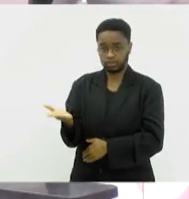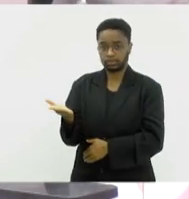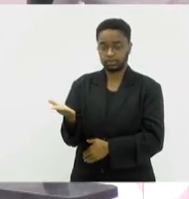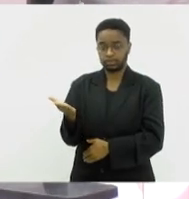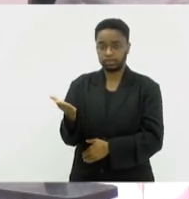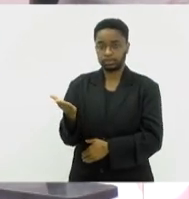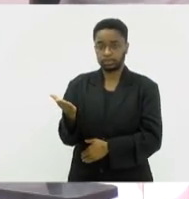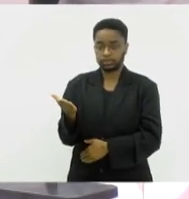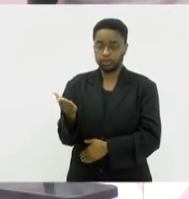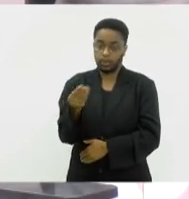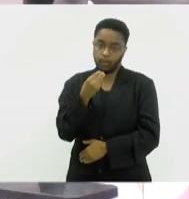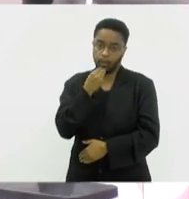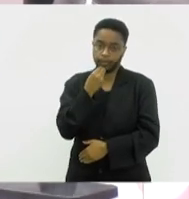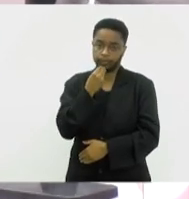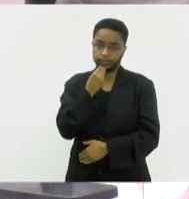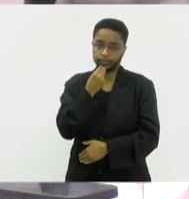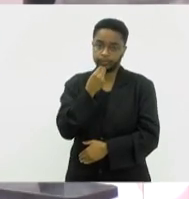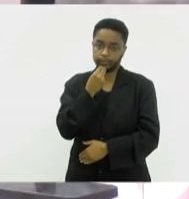está,